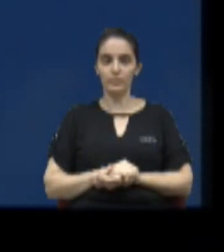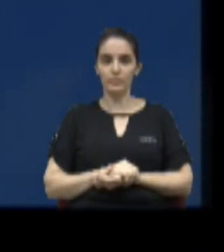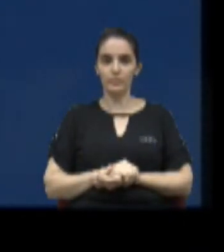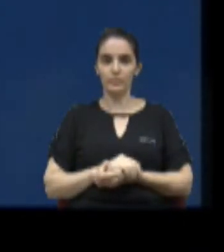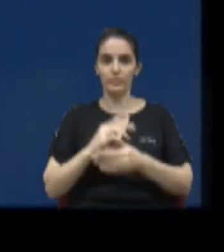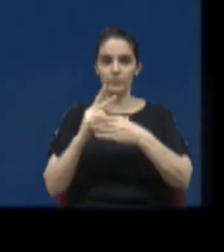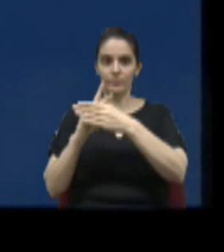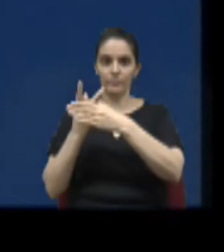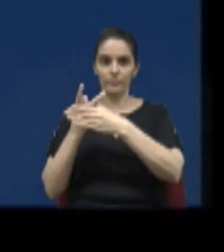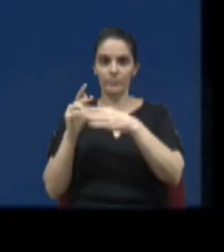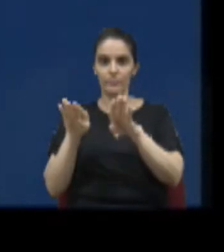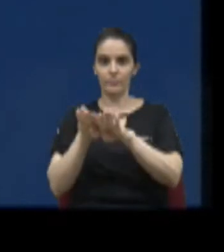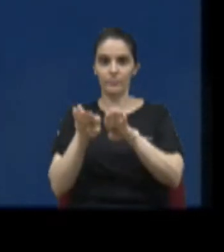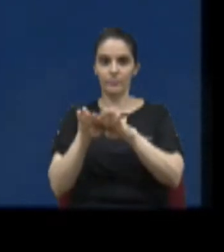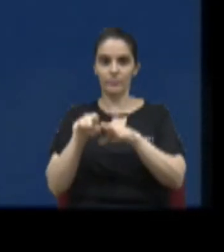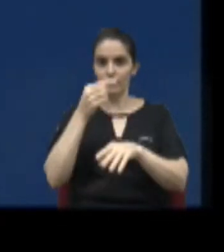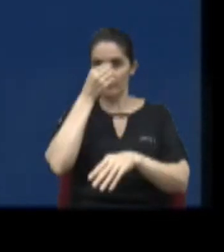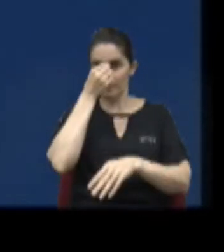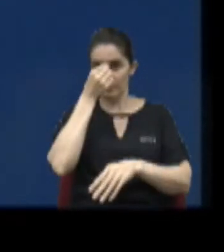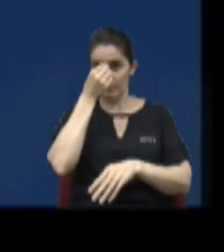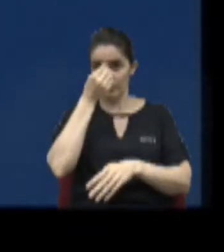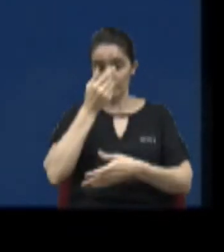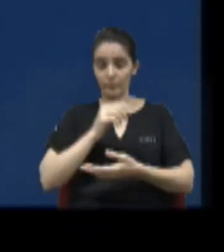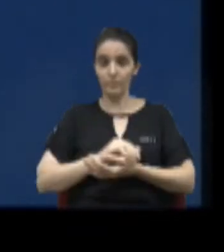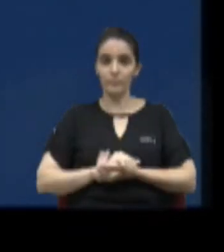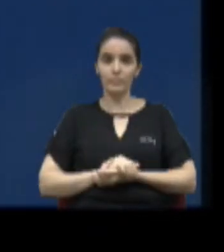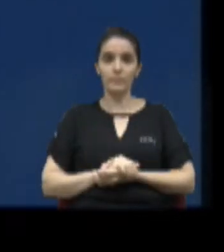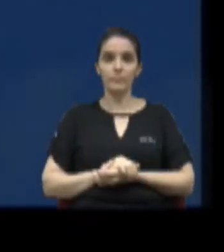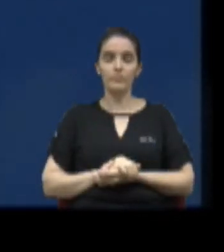Helder do Táxi. Jorge Freitas.